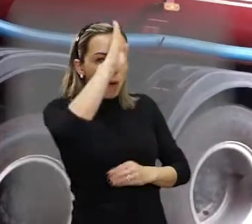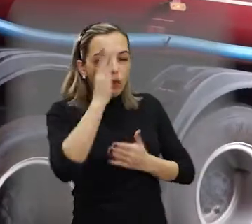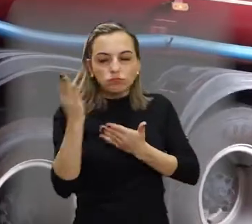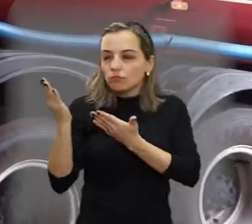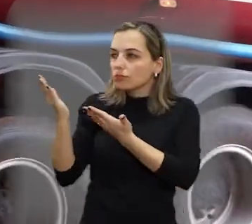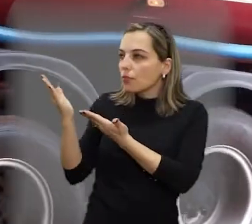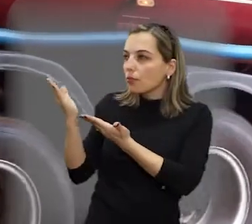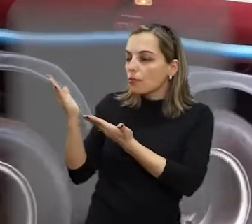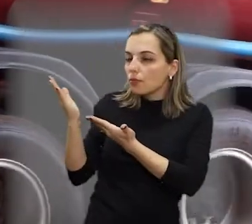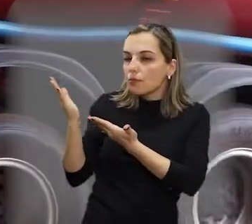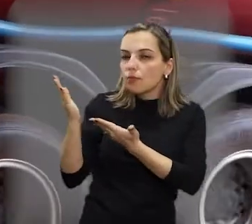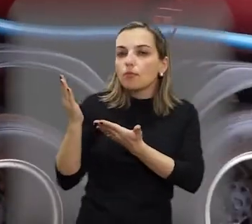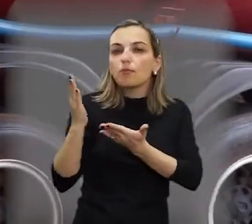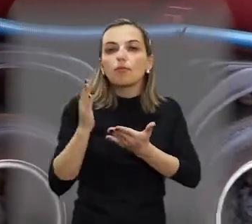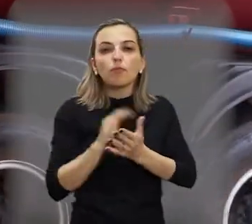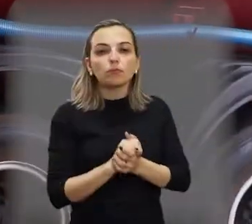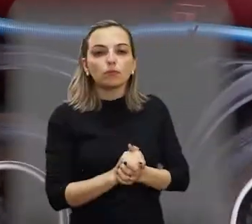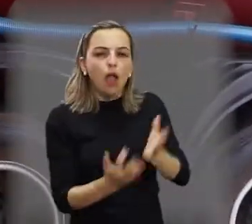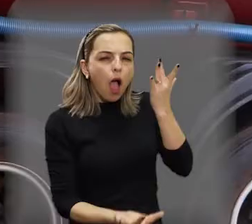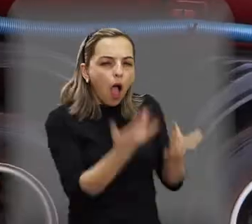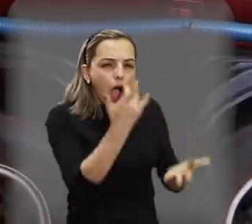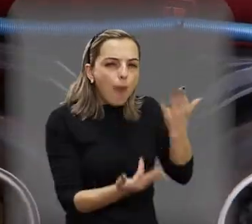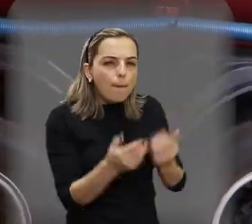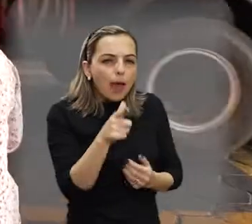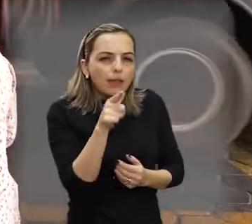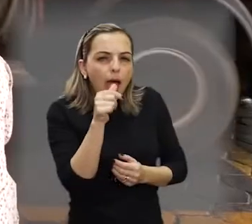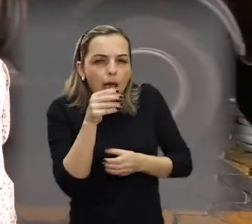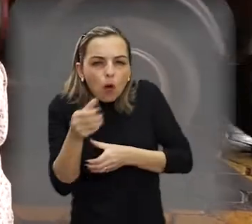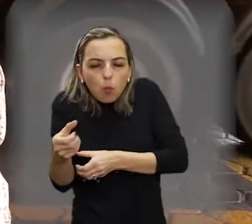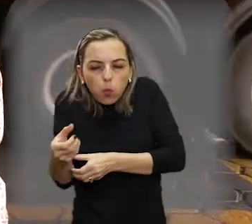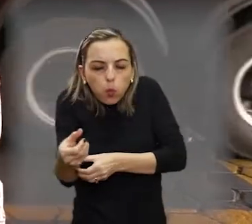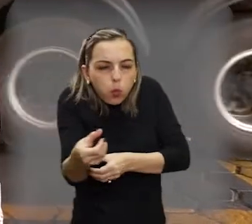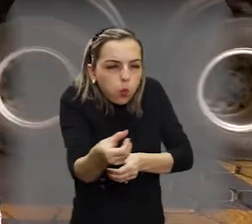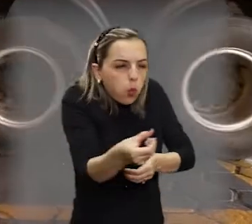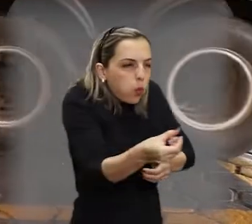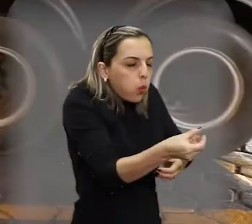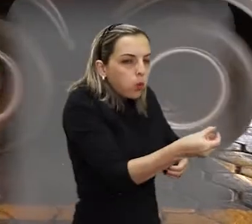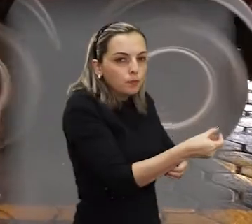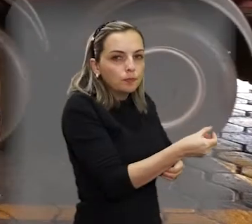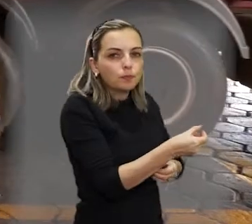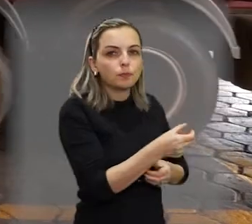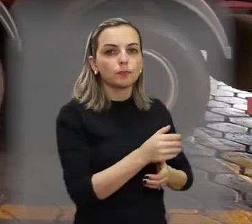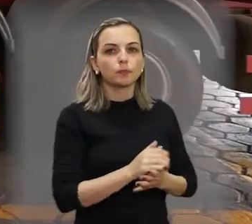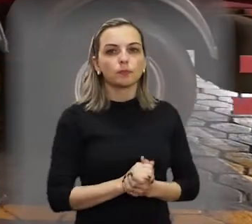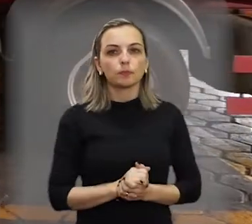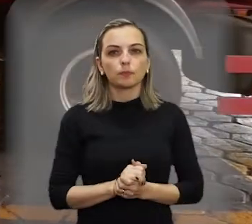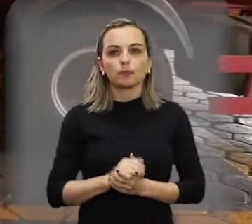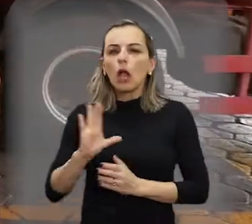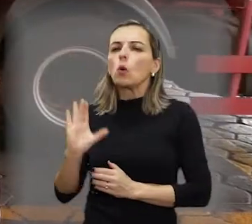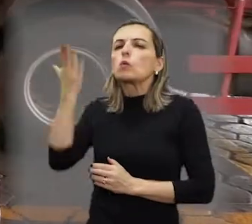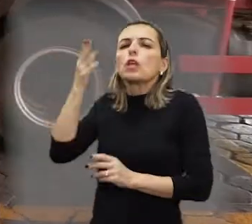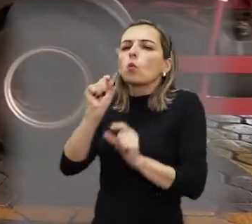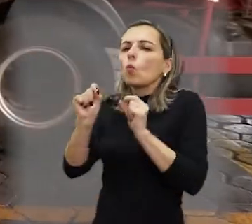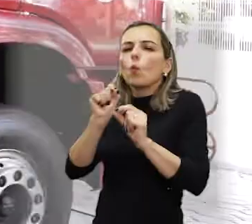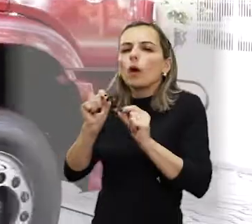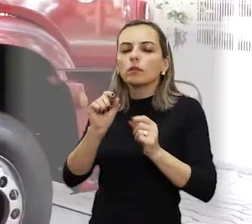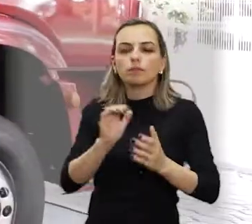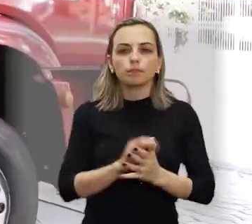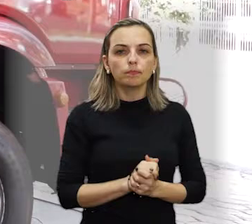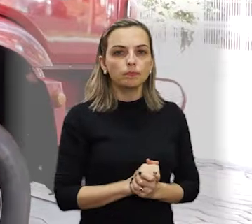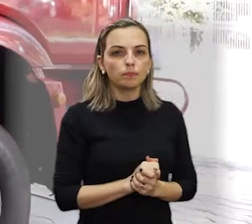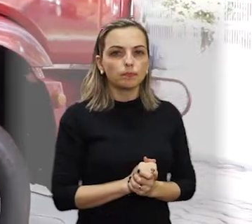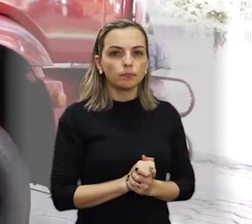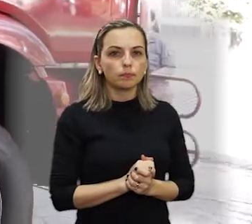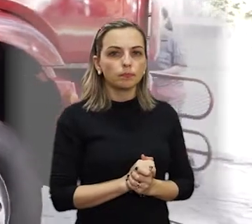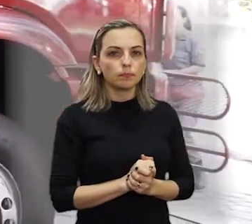ocorrências. E nesse momento está chegando inclusive essa viatura estava atendendo uma ocorrência de queimada urbana. E o que aconteceu nesse caso